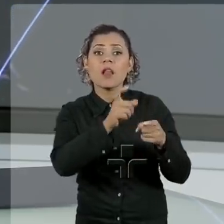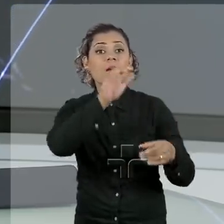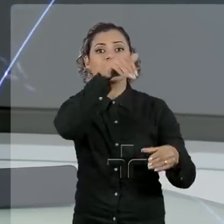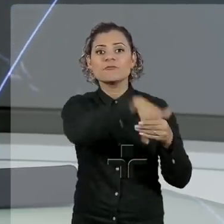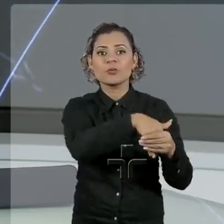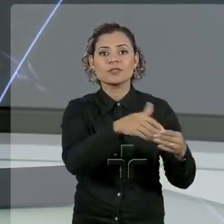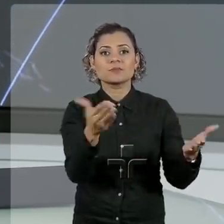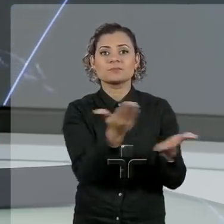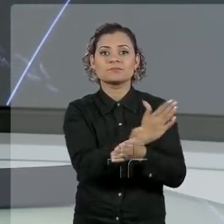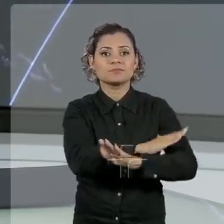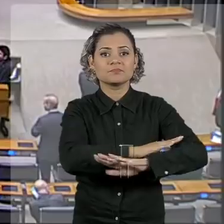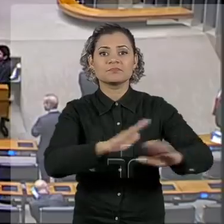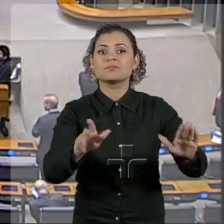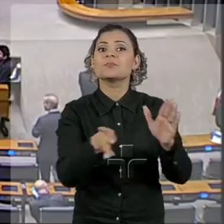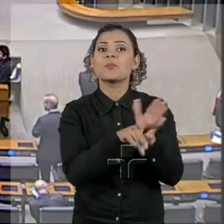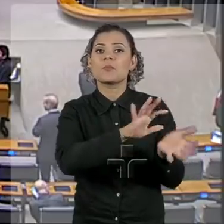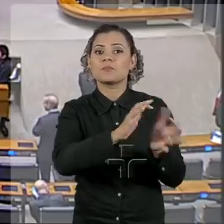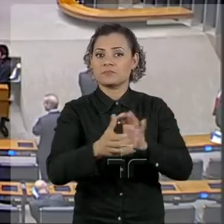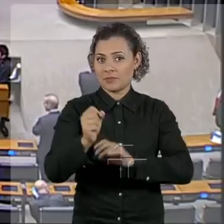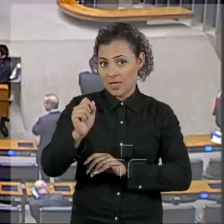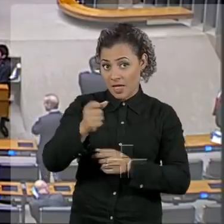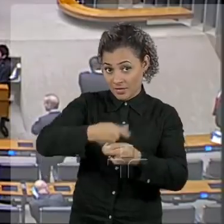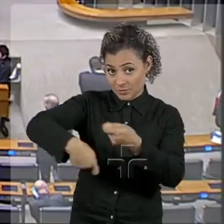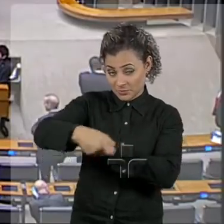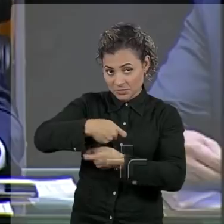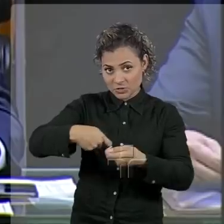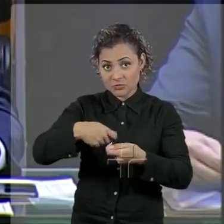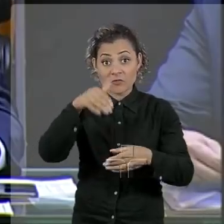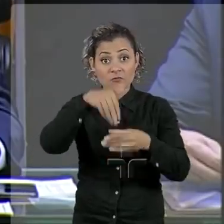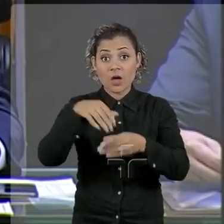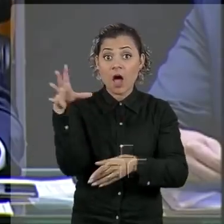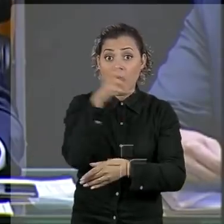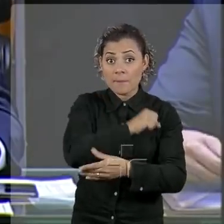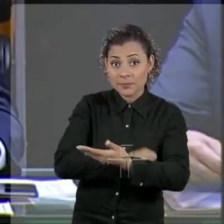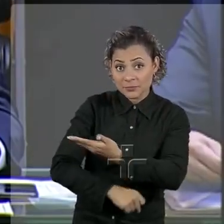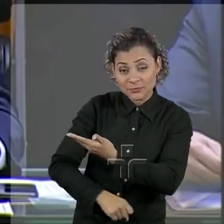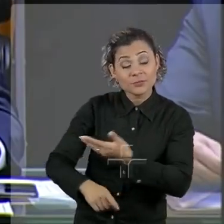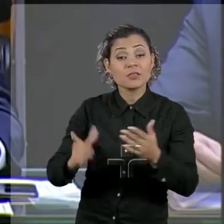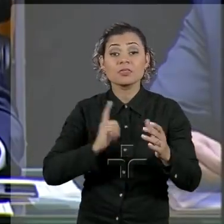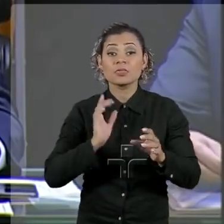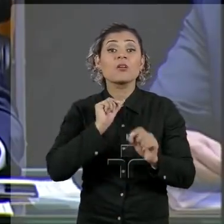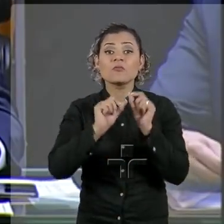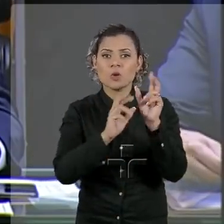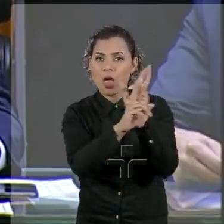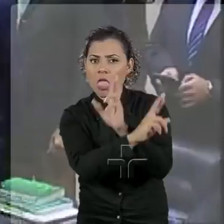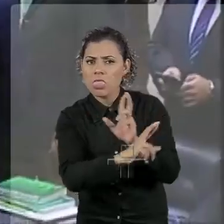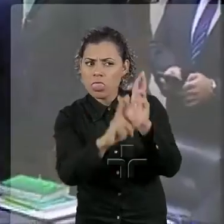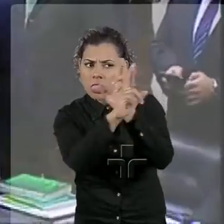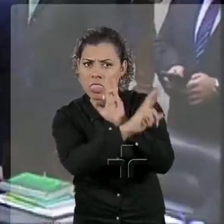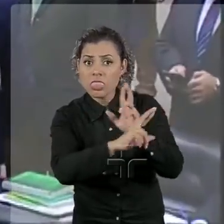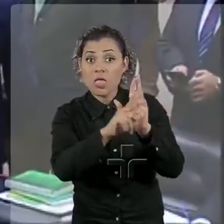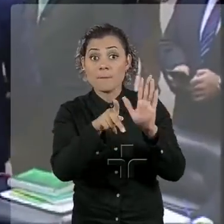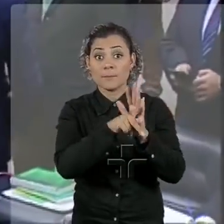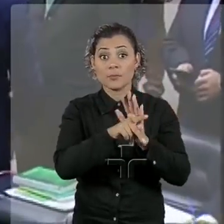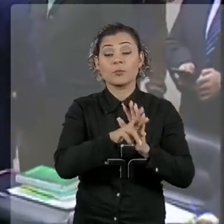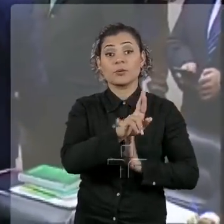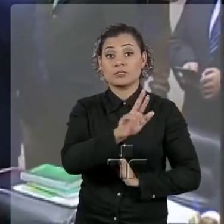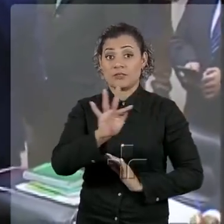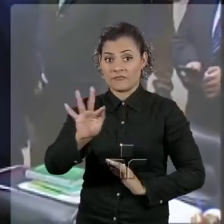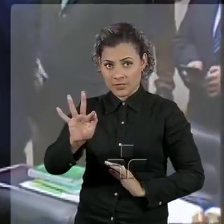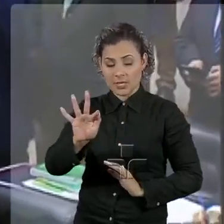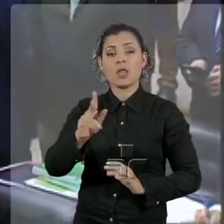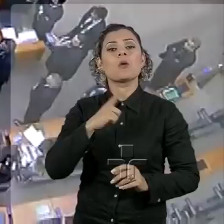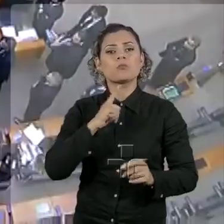reforma administrativa. Em votação rápida e simbólica, os deputados mantiveram os auditores fiscais da Receita Federal com o poder